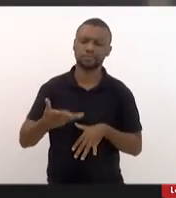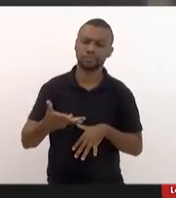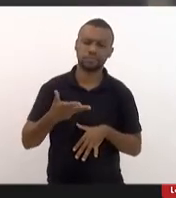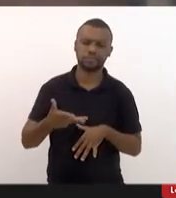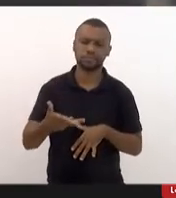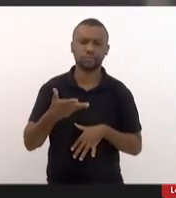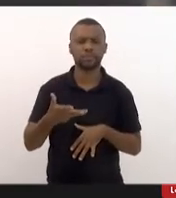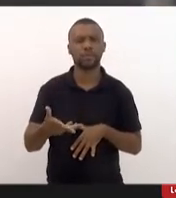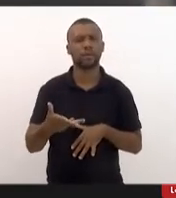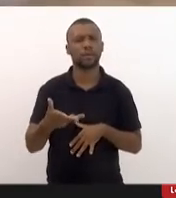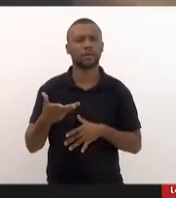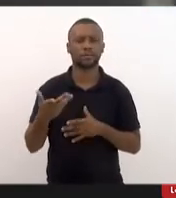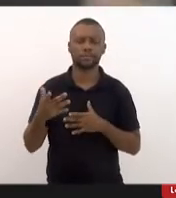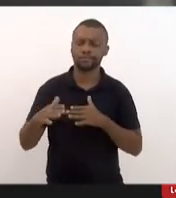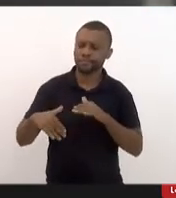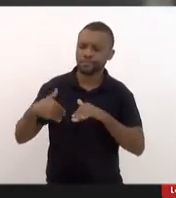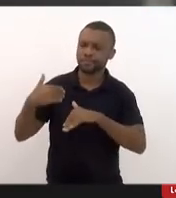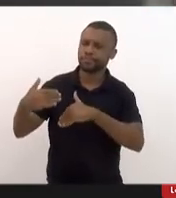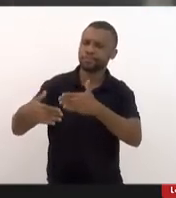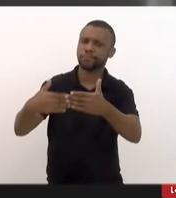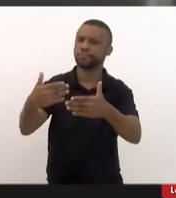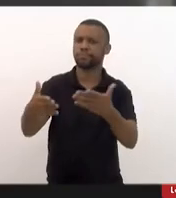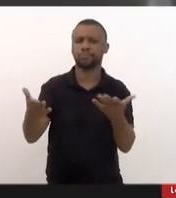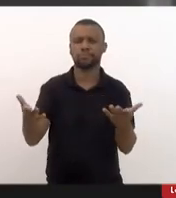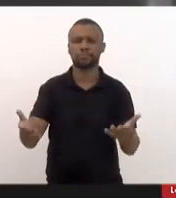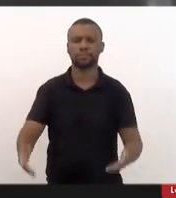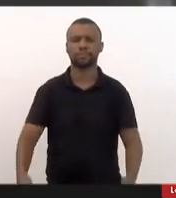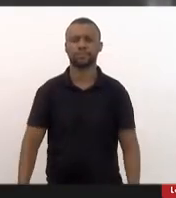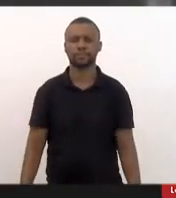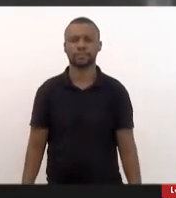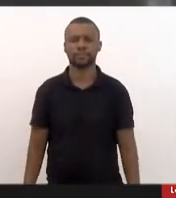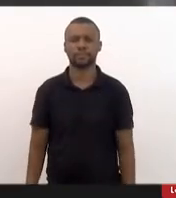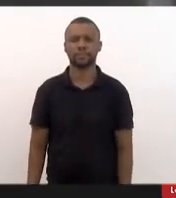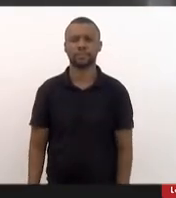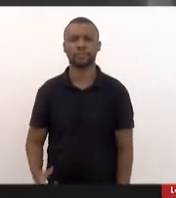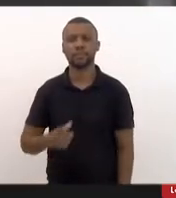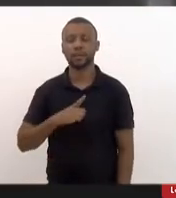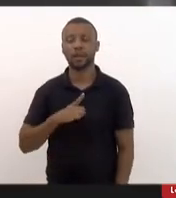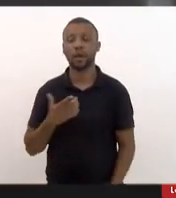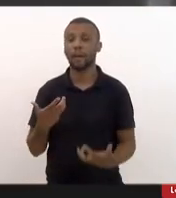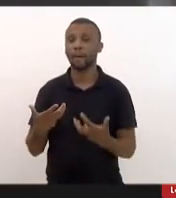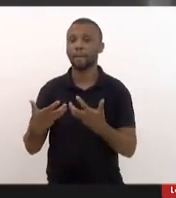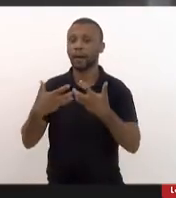100 km, 110 km, por vez que permitiu o movimento, uma carreta,